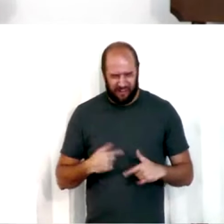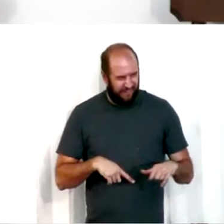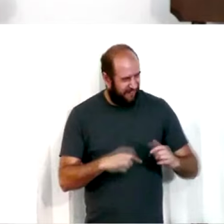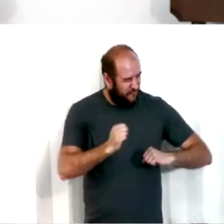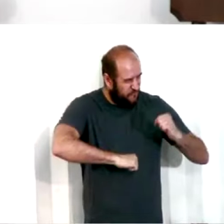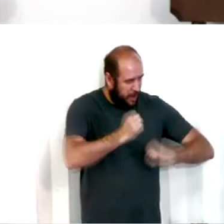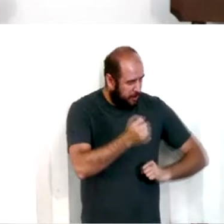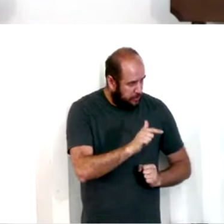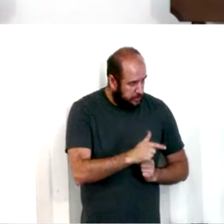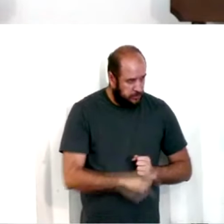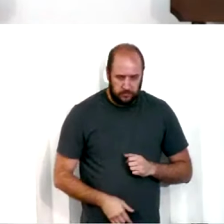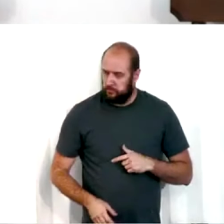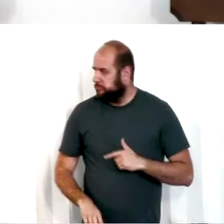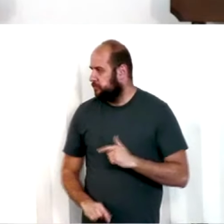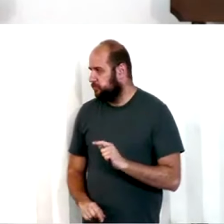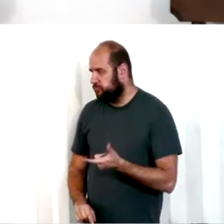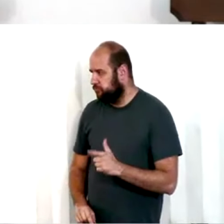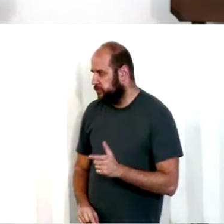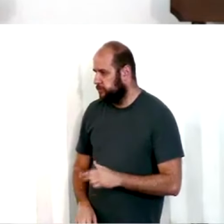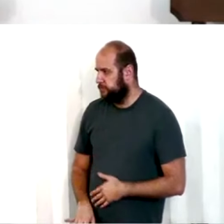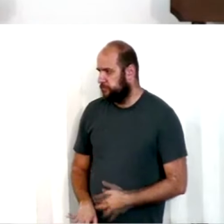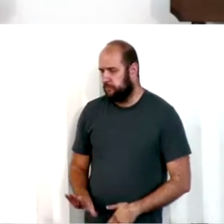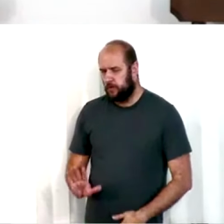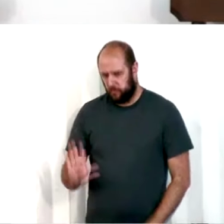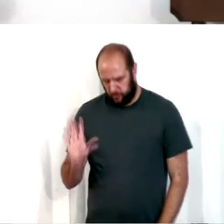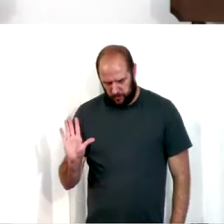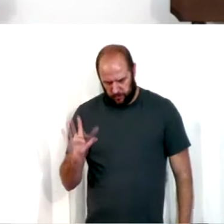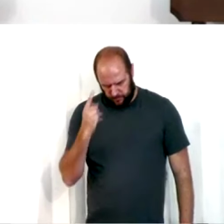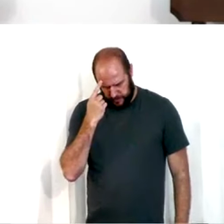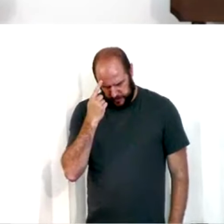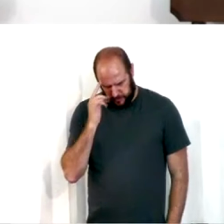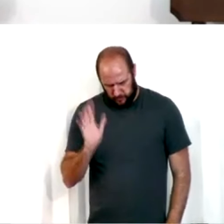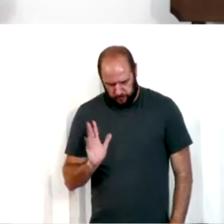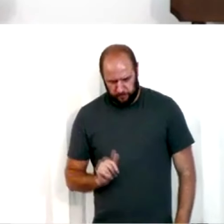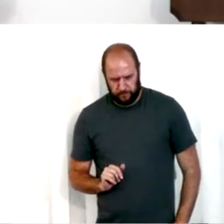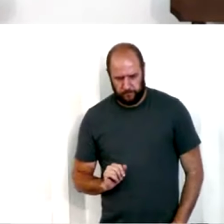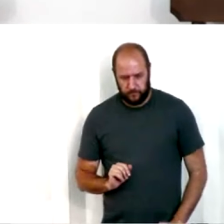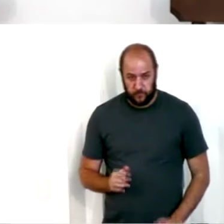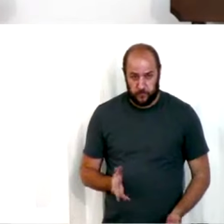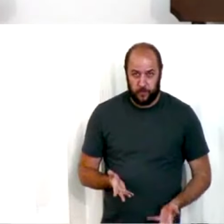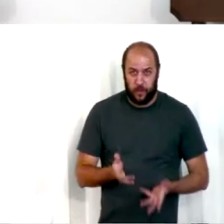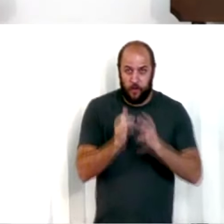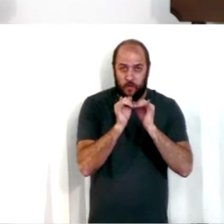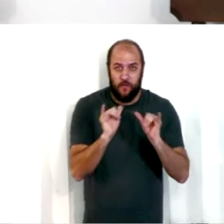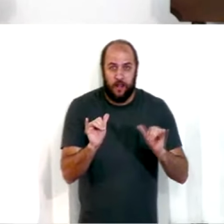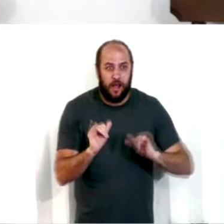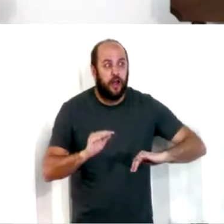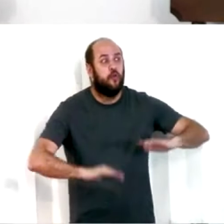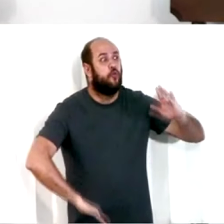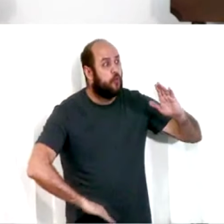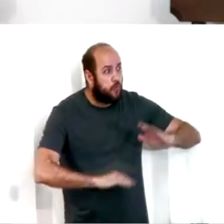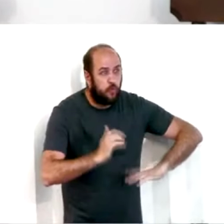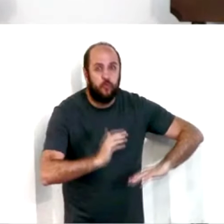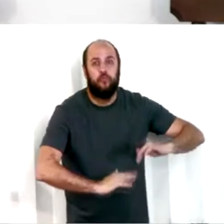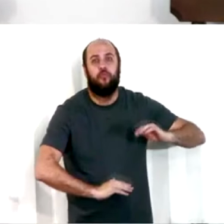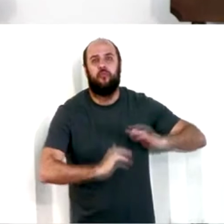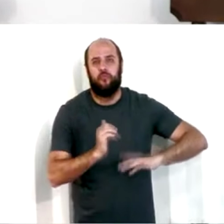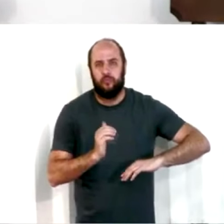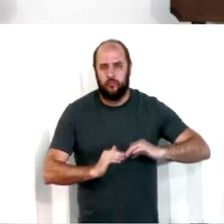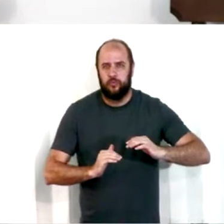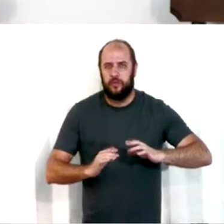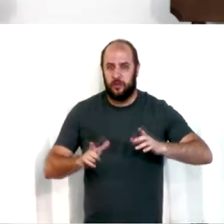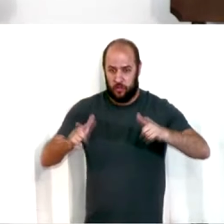tijolo. Pois bem, eu já sei o que vamos fazer. O Willis Banks então propõe que eles construam uma